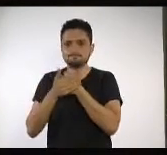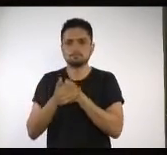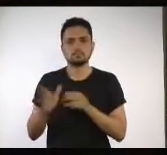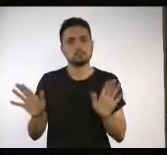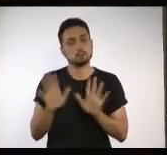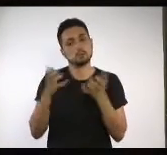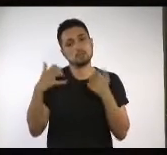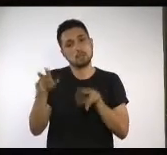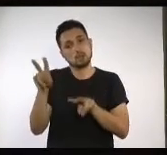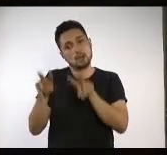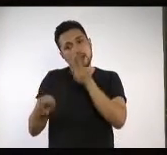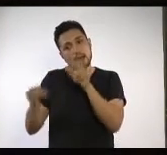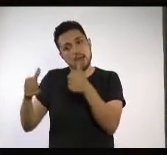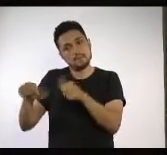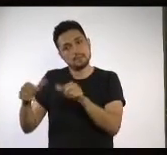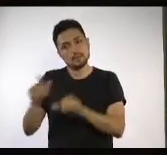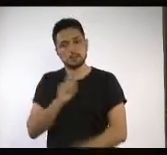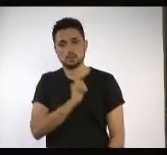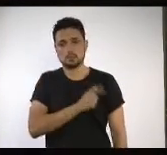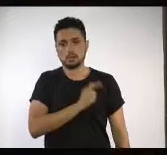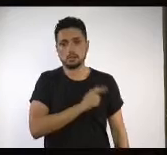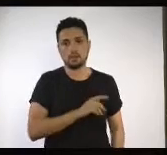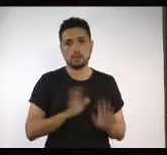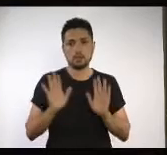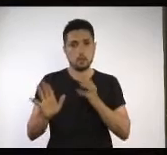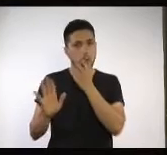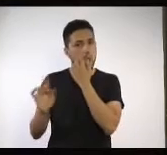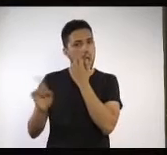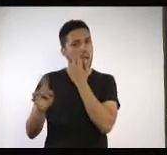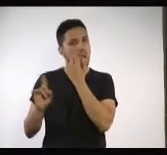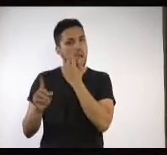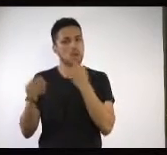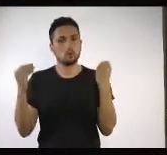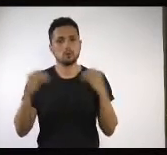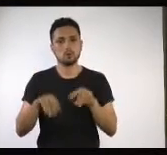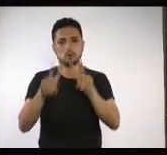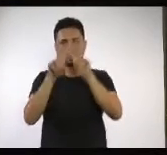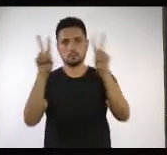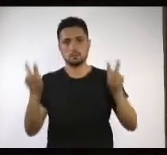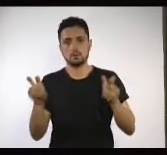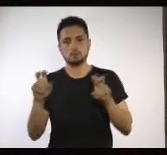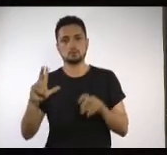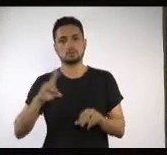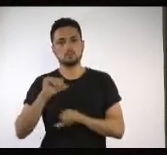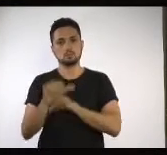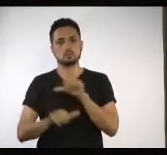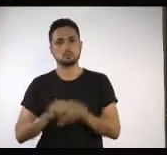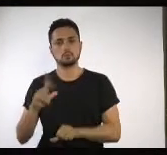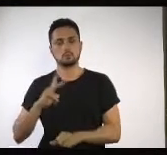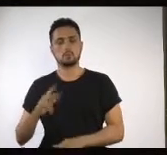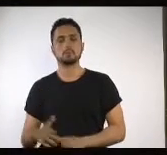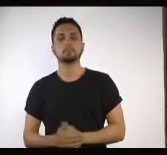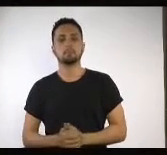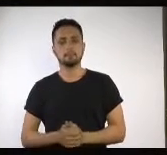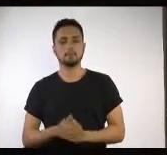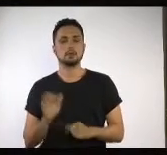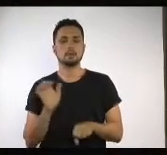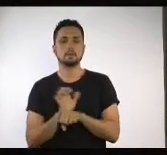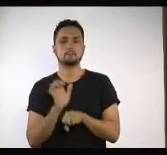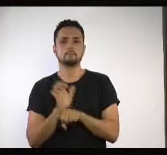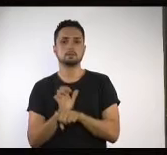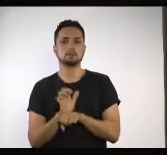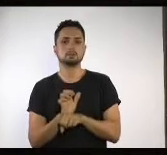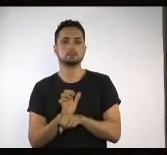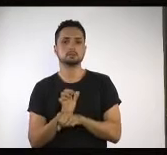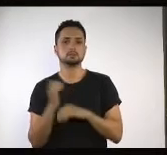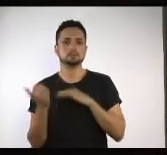geridas, é uma outra questão, mas sequer cogitaram pôr na pauta a privatização dessas empresas estratégicas, entre elas a